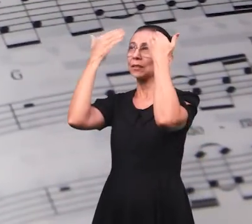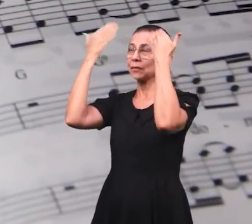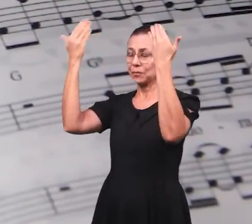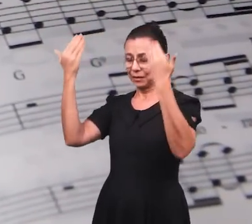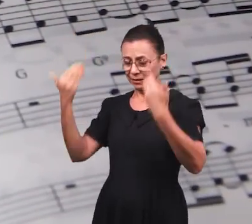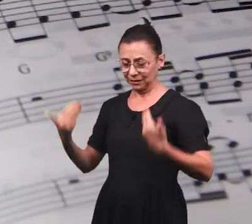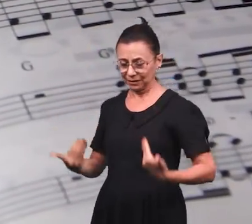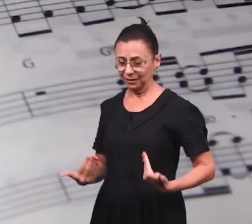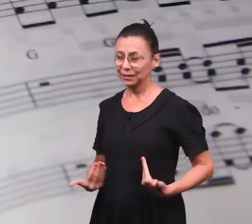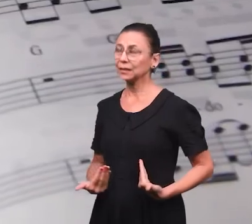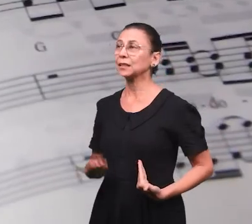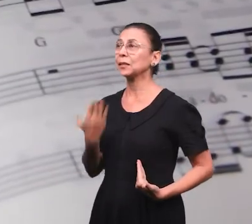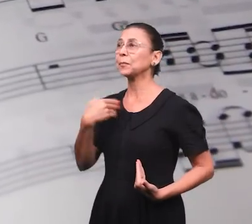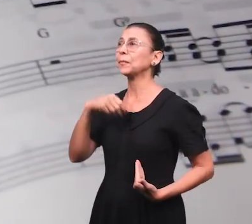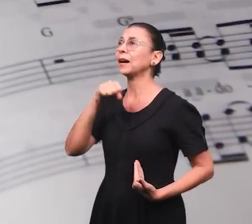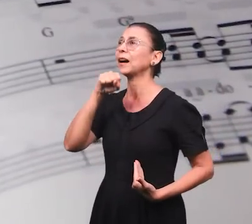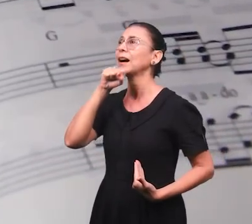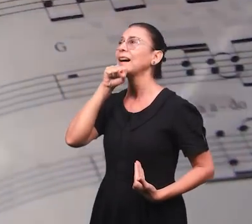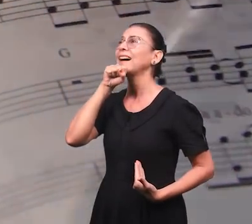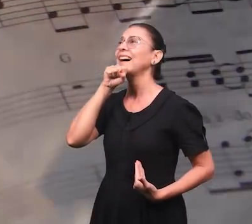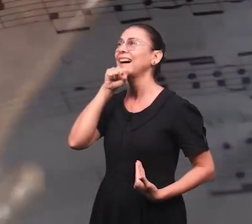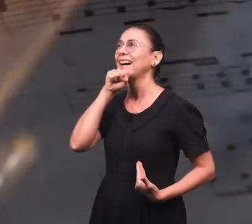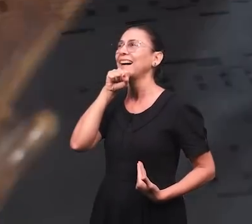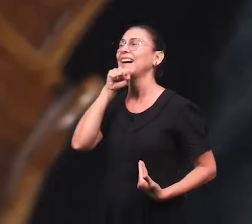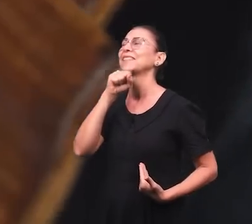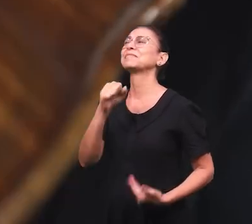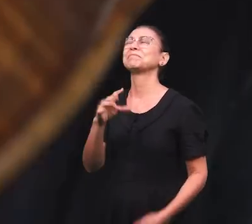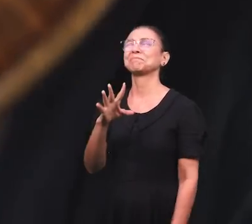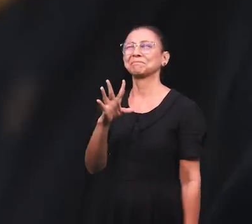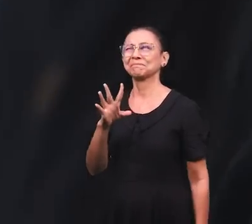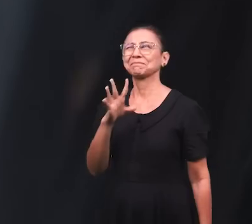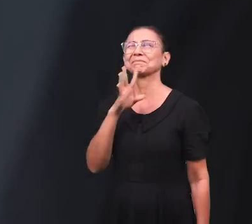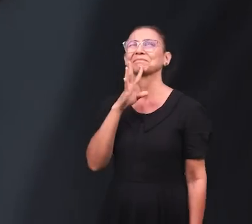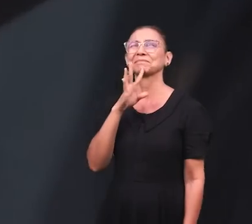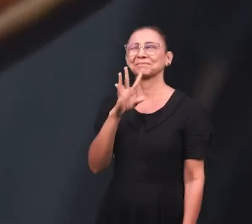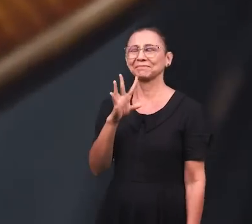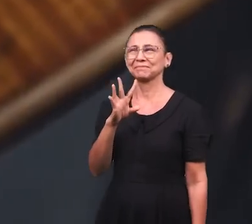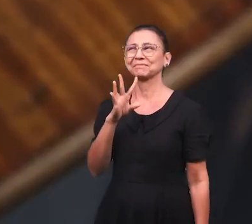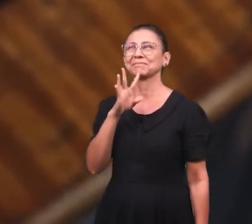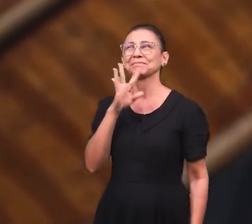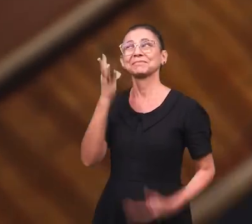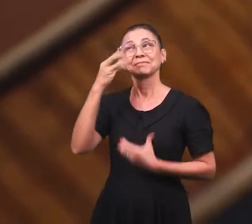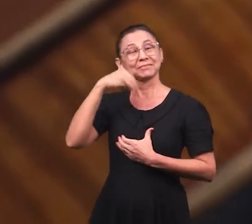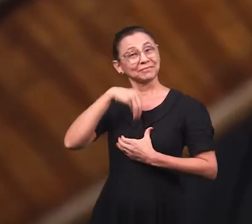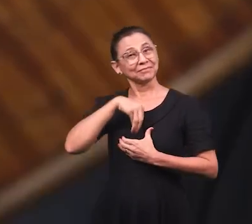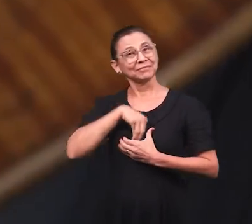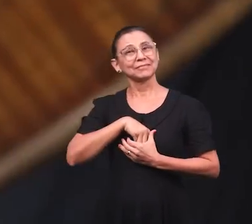gratidão. Estou aqui, Pai. Só tu me